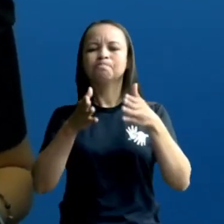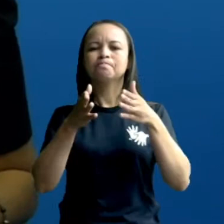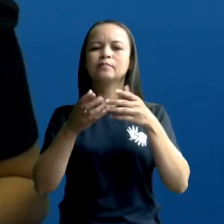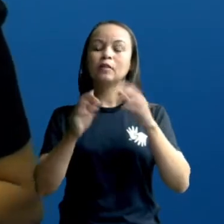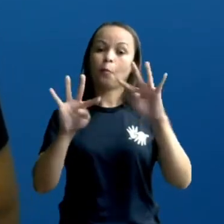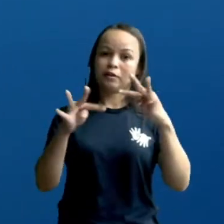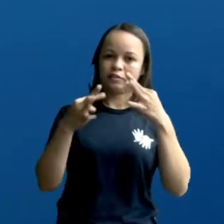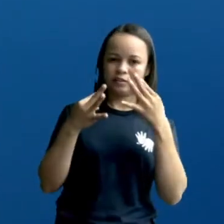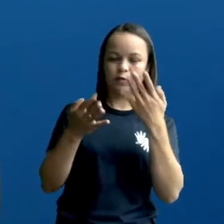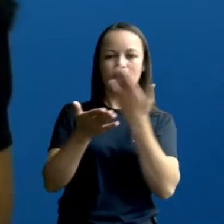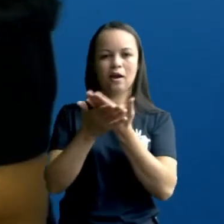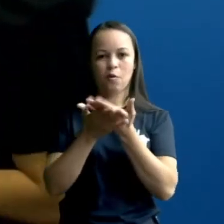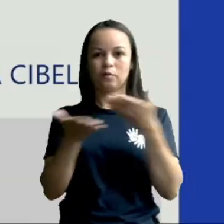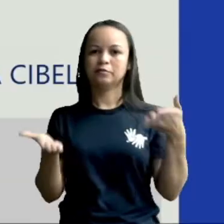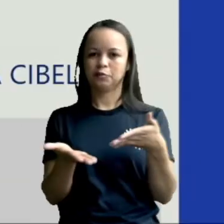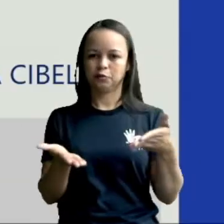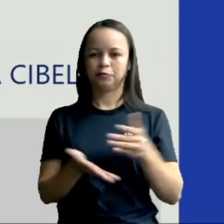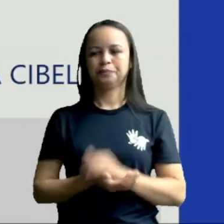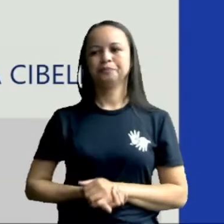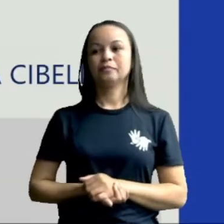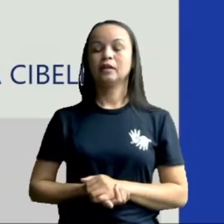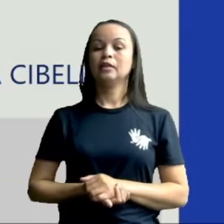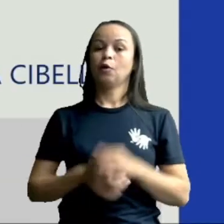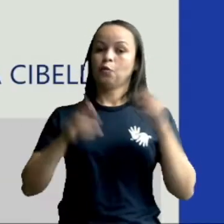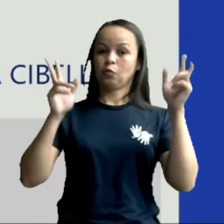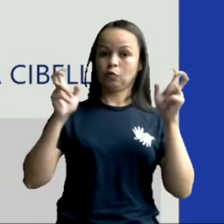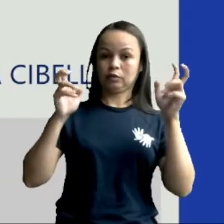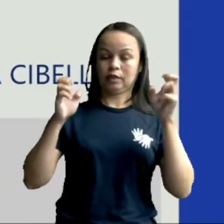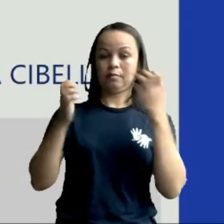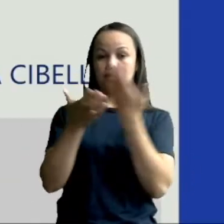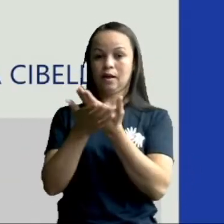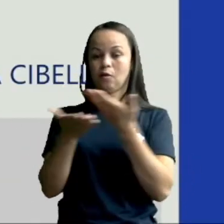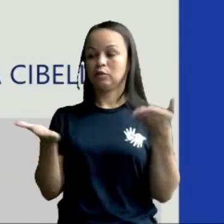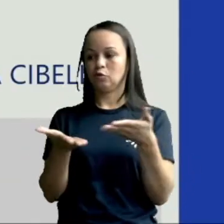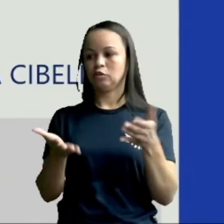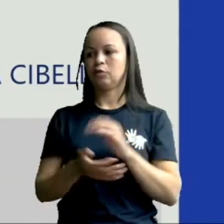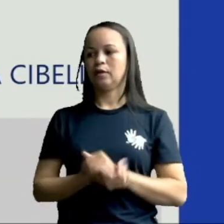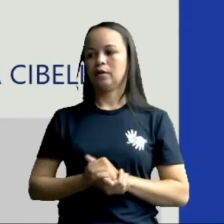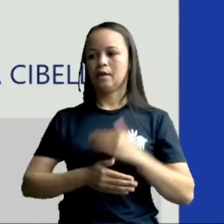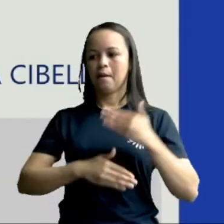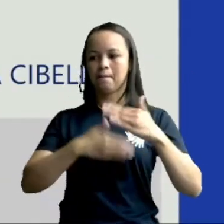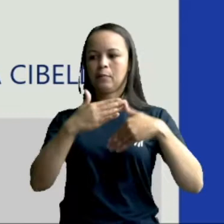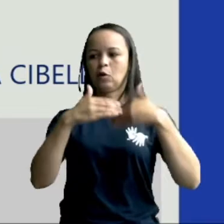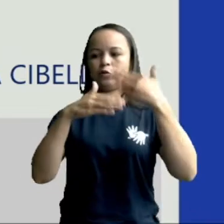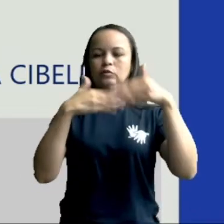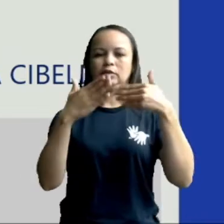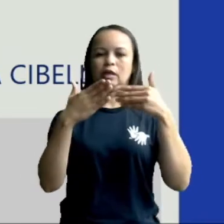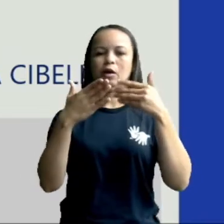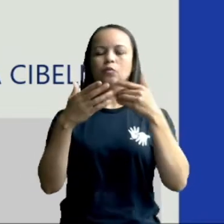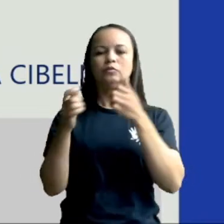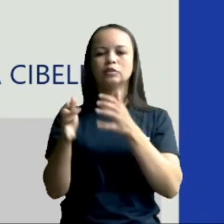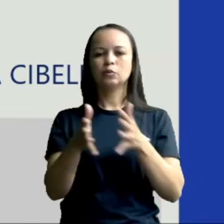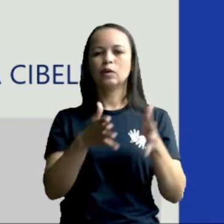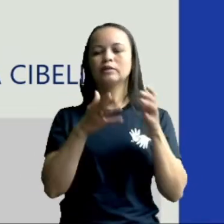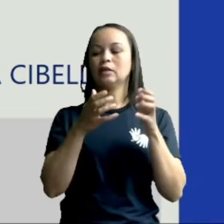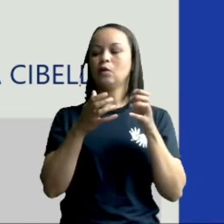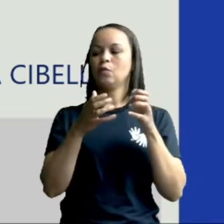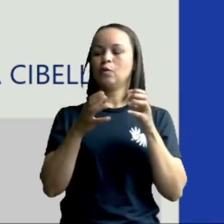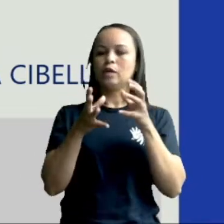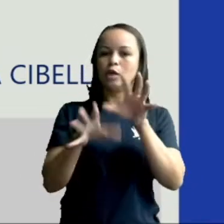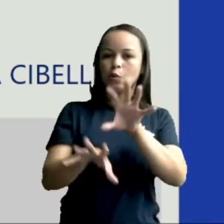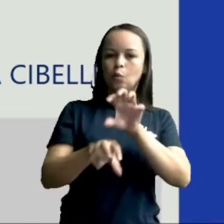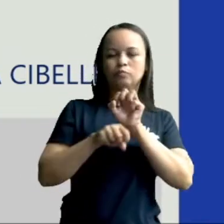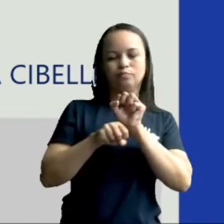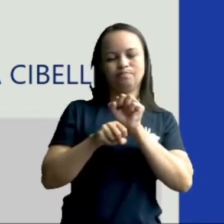na nossa aula de hoje, preste atenção. O tema da nossa aula de hoje é produção, circulação e